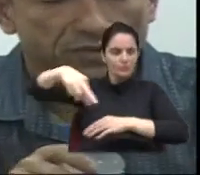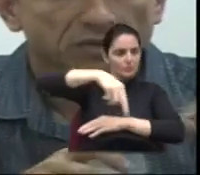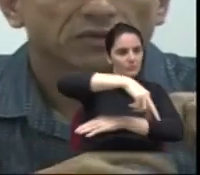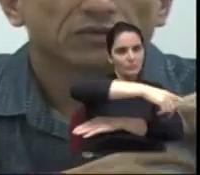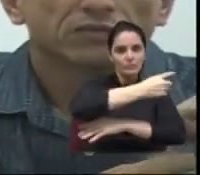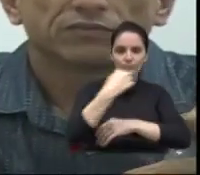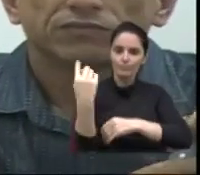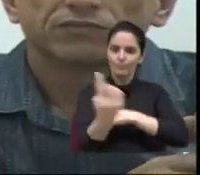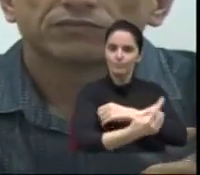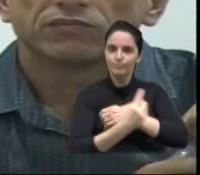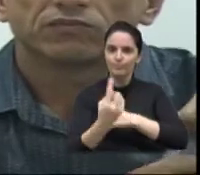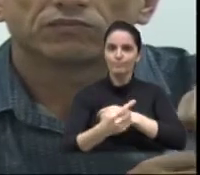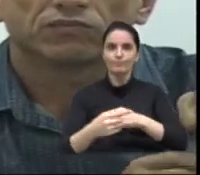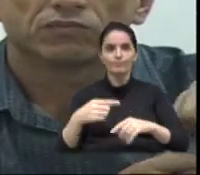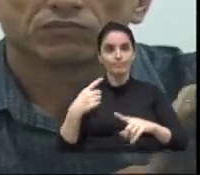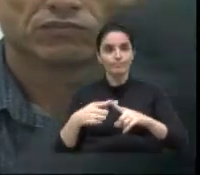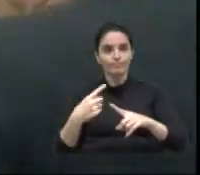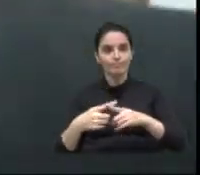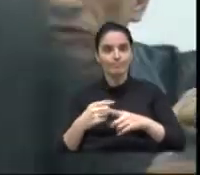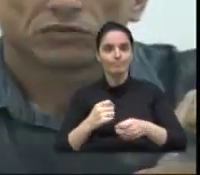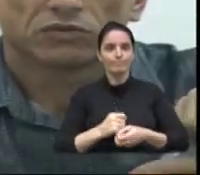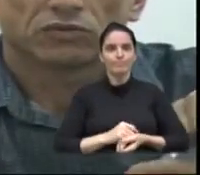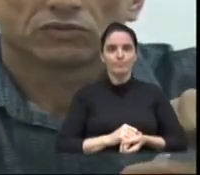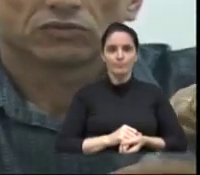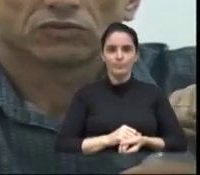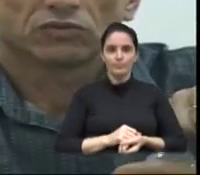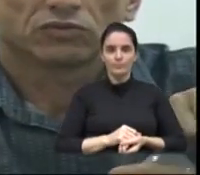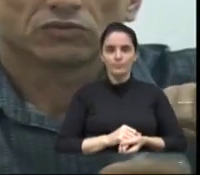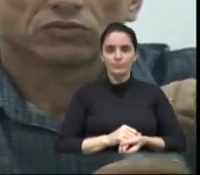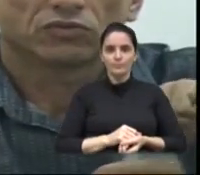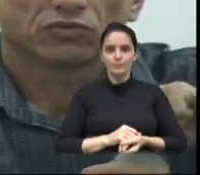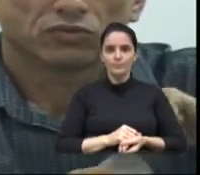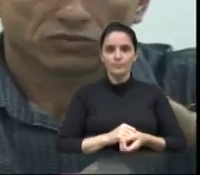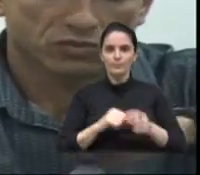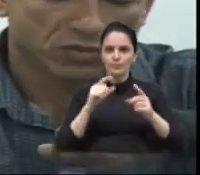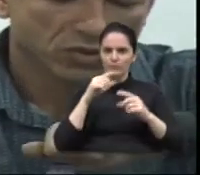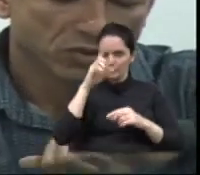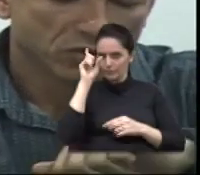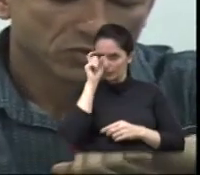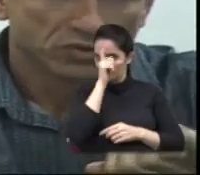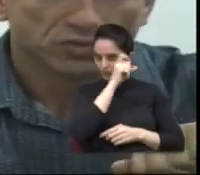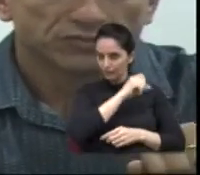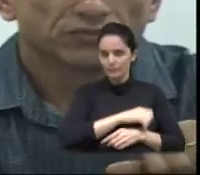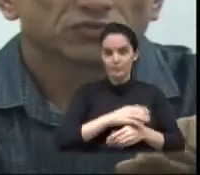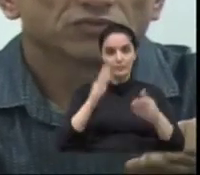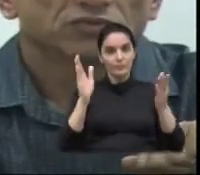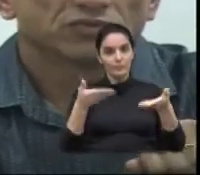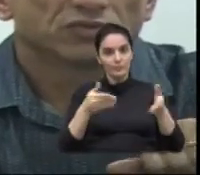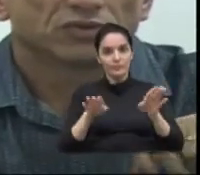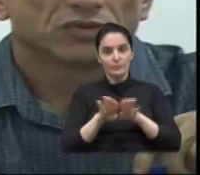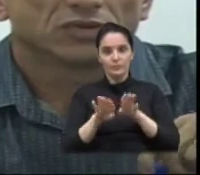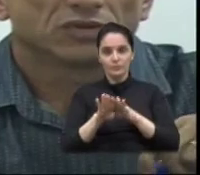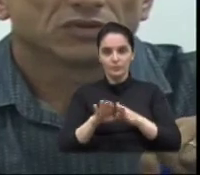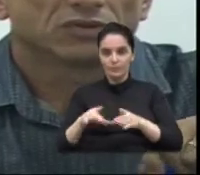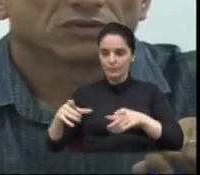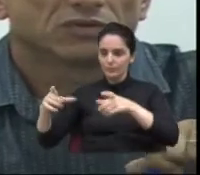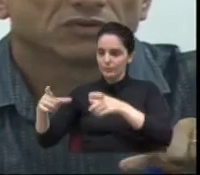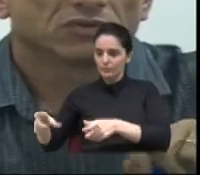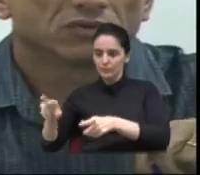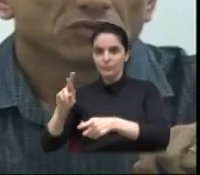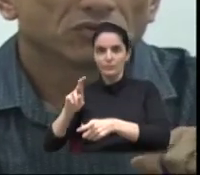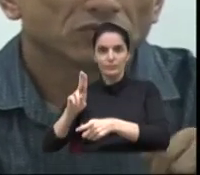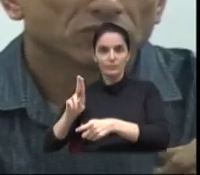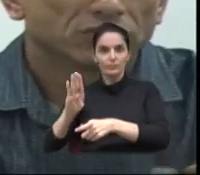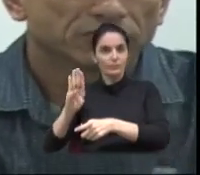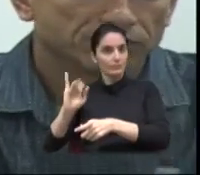preocupação também, agora com a entrega dos novos apartamentos ali do Residencial Rubi,